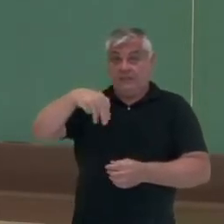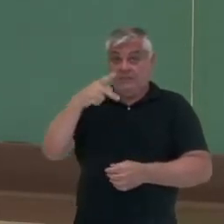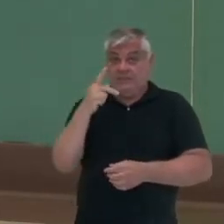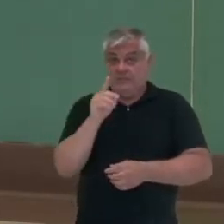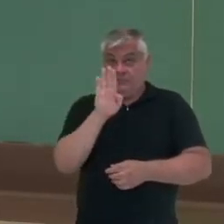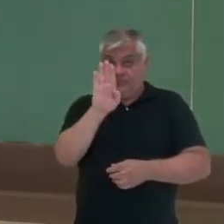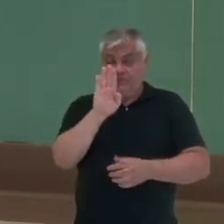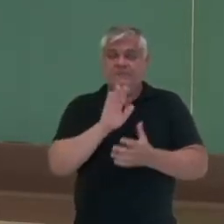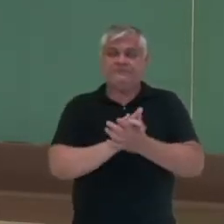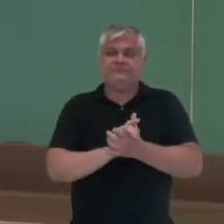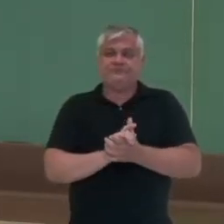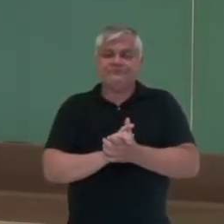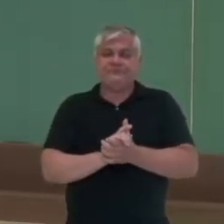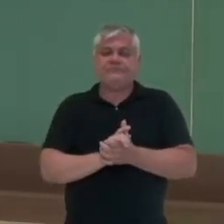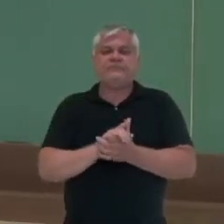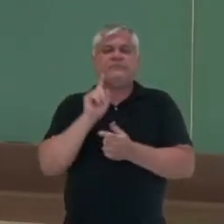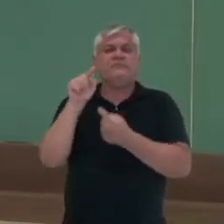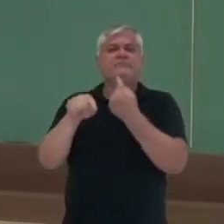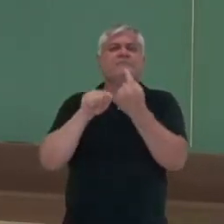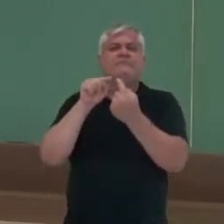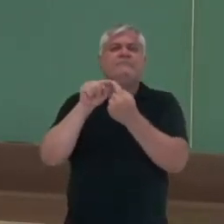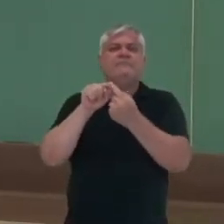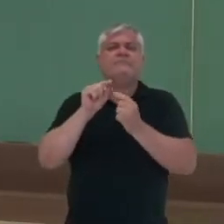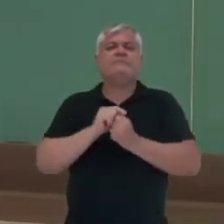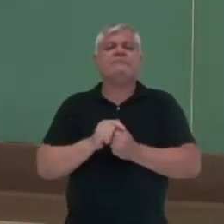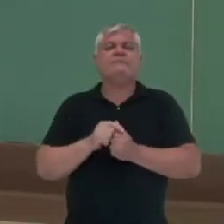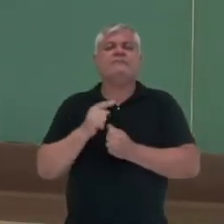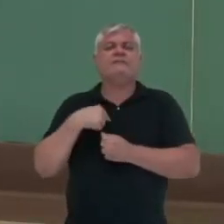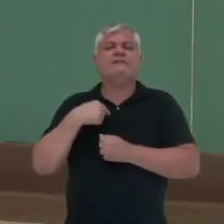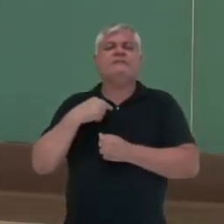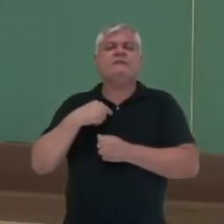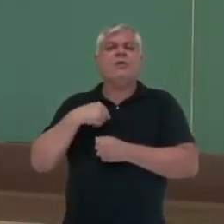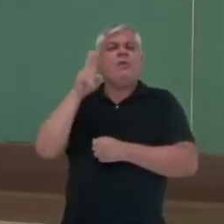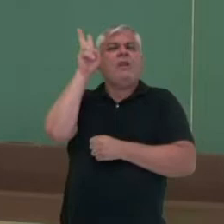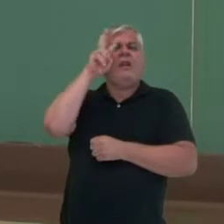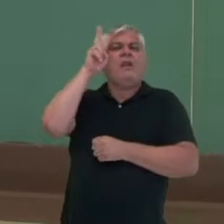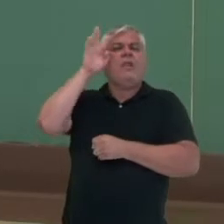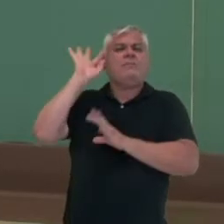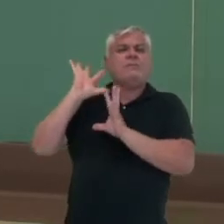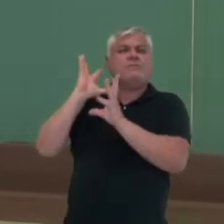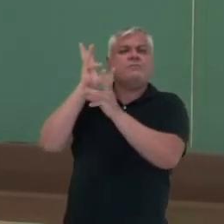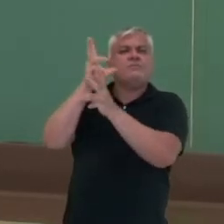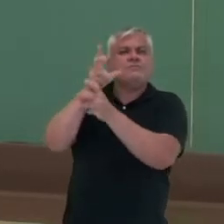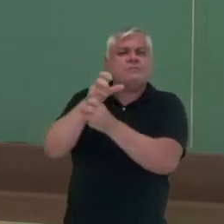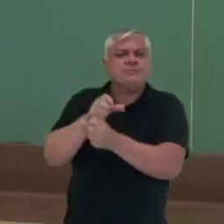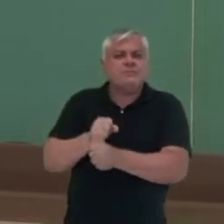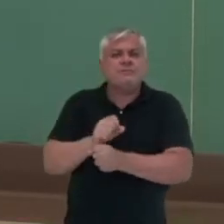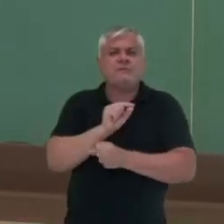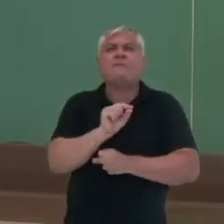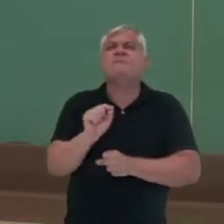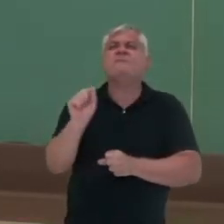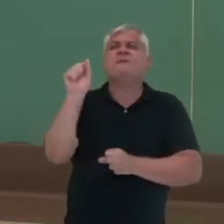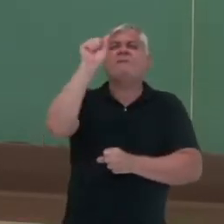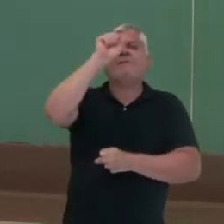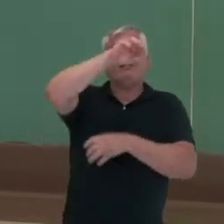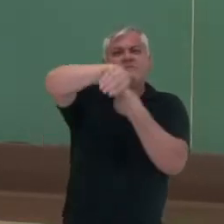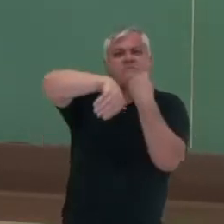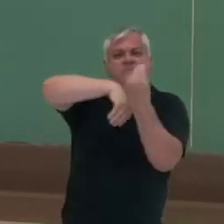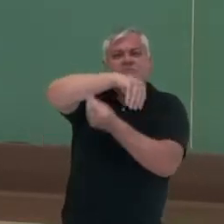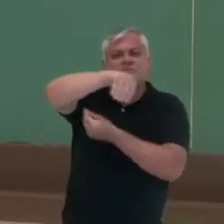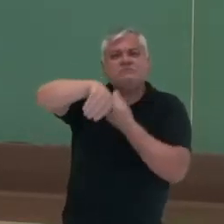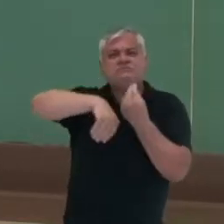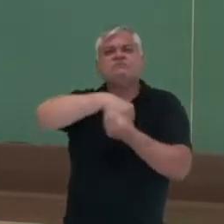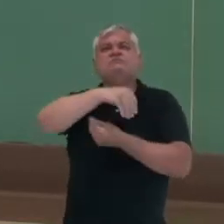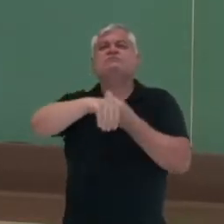como função um resgate de sonoridades tradicionais e regionais do Brasil e sua mistura com elementos da